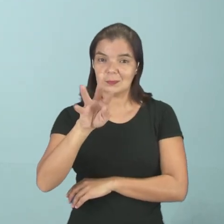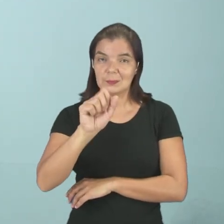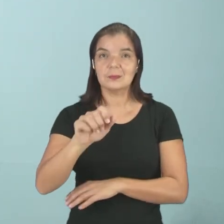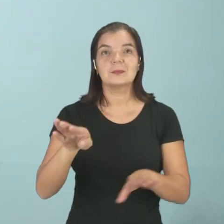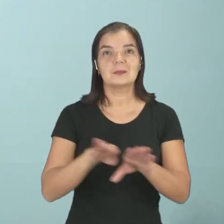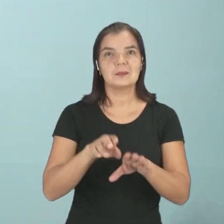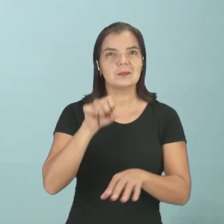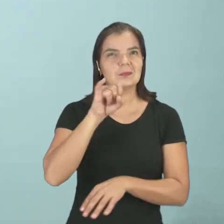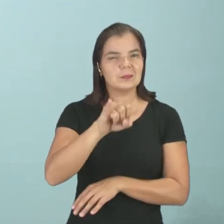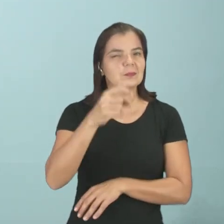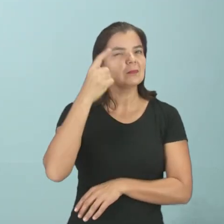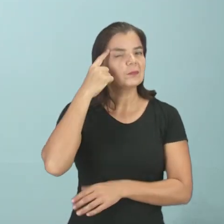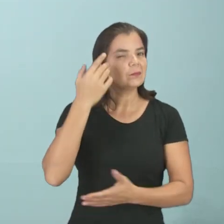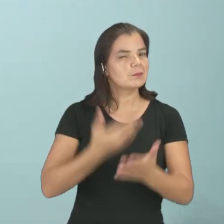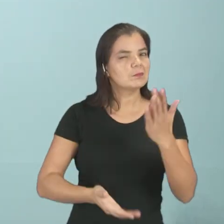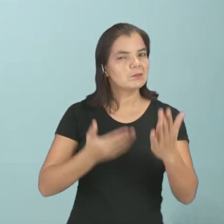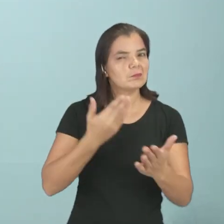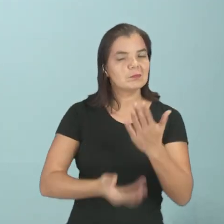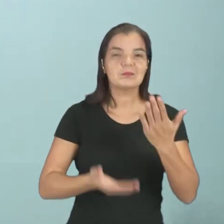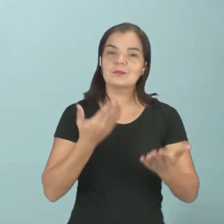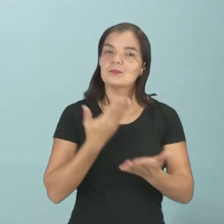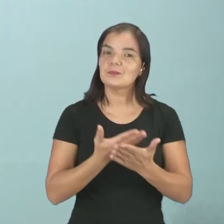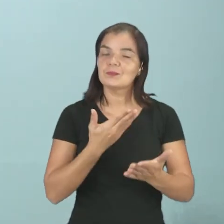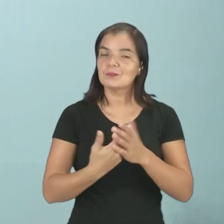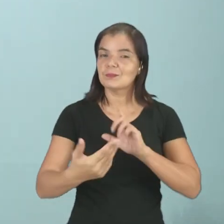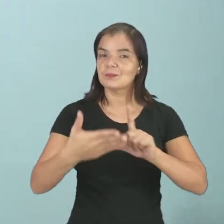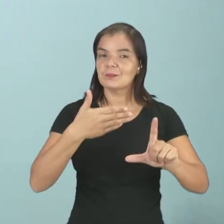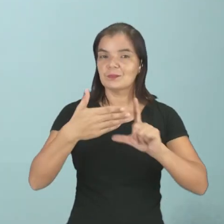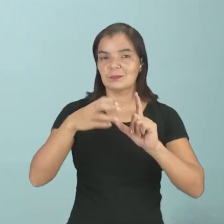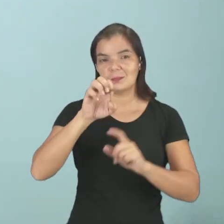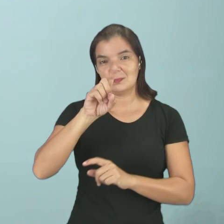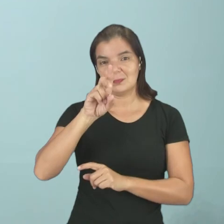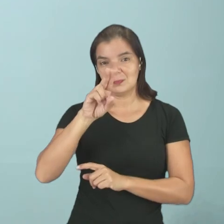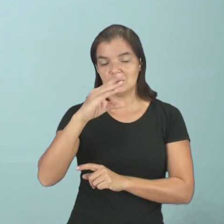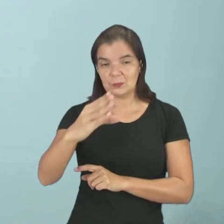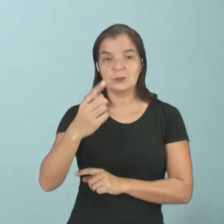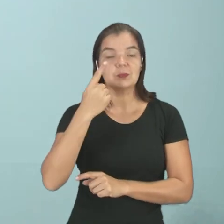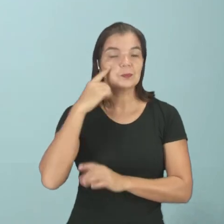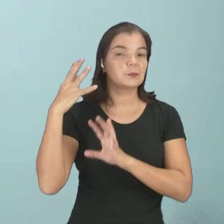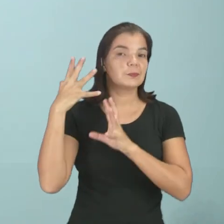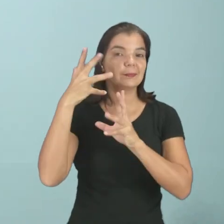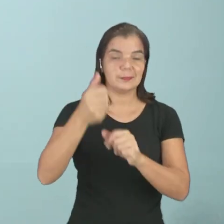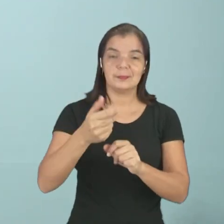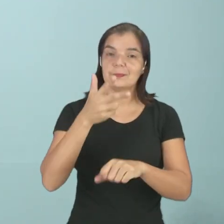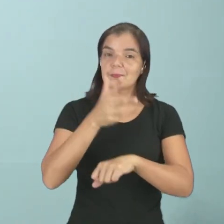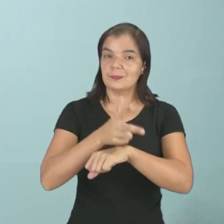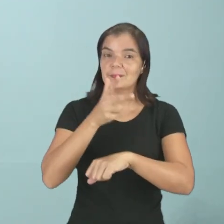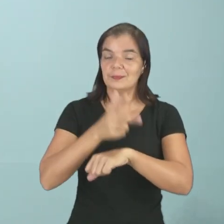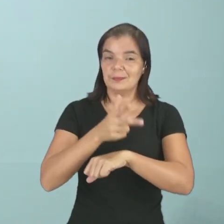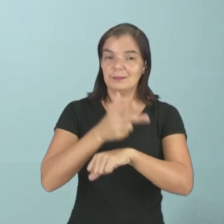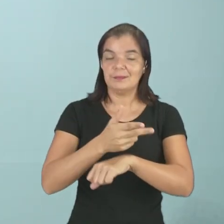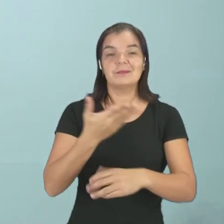E, se você perdeu alguma aula, vá na plataforma Eduque, reveja todos os vídeos,